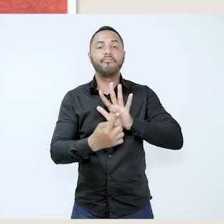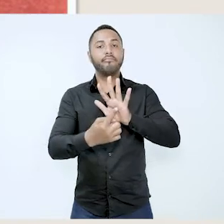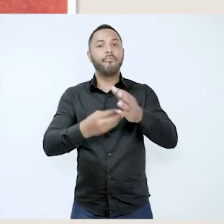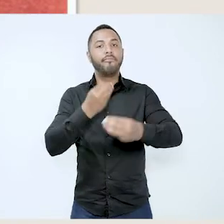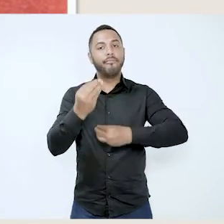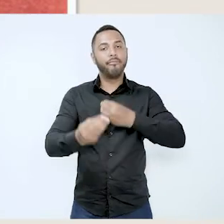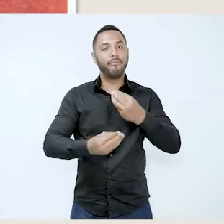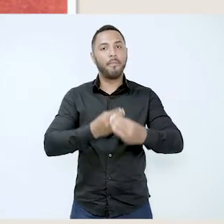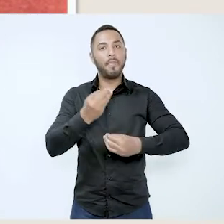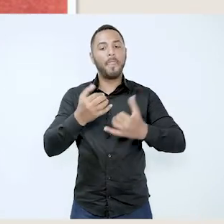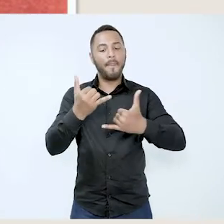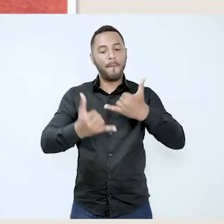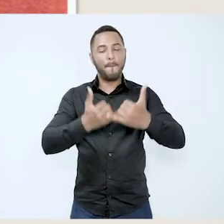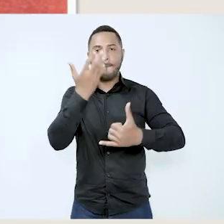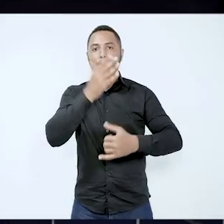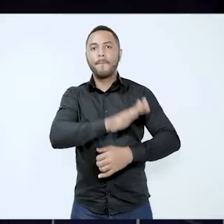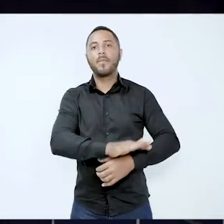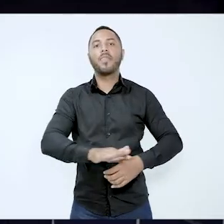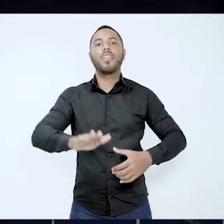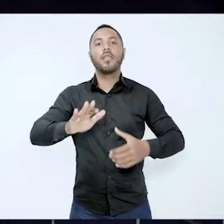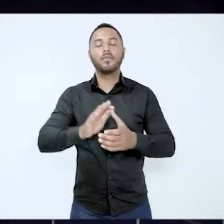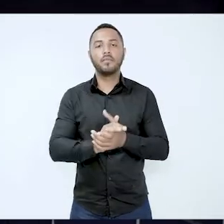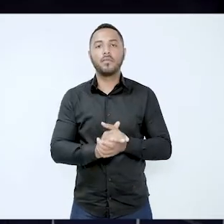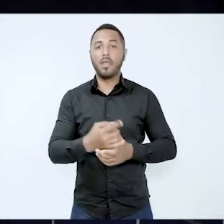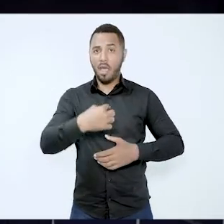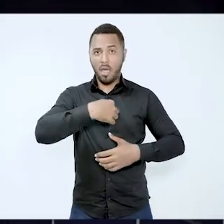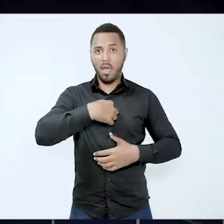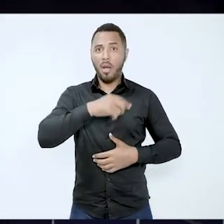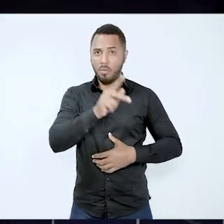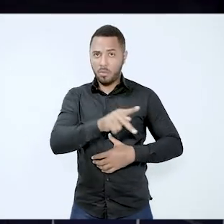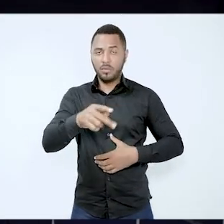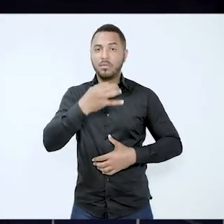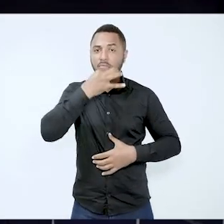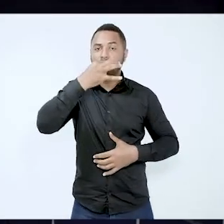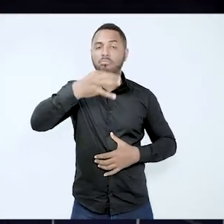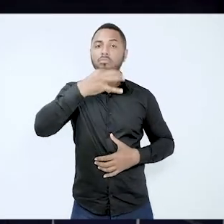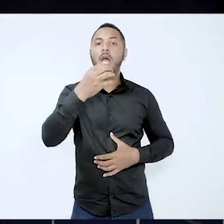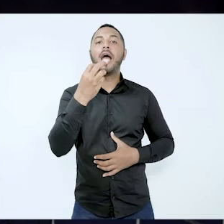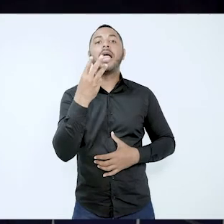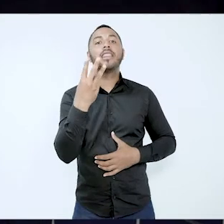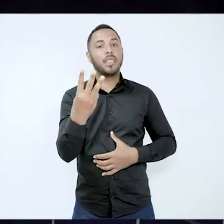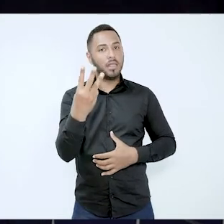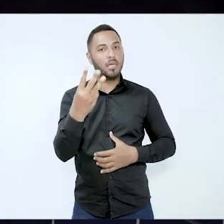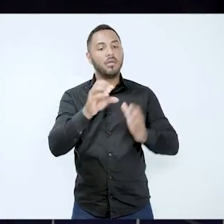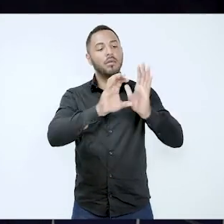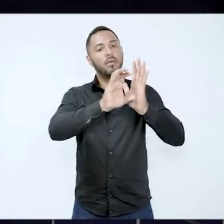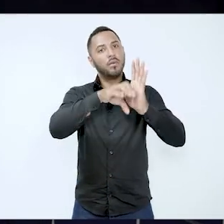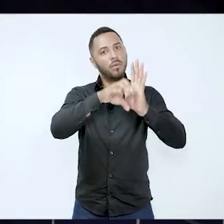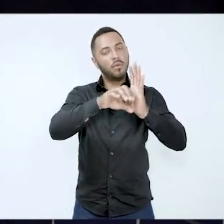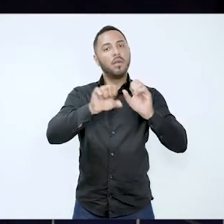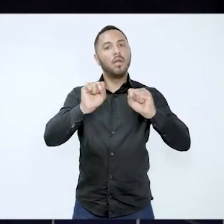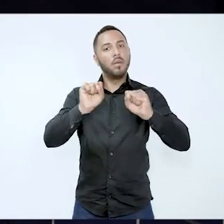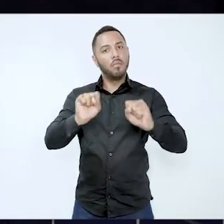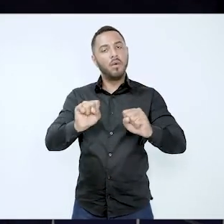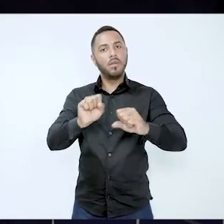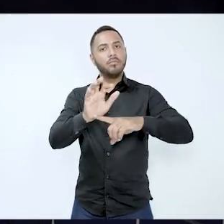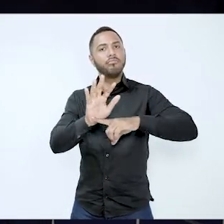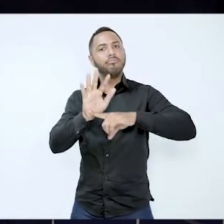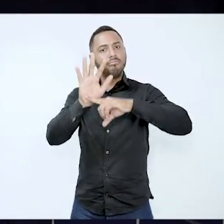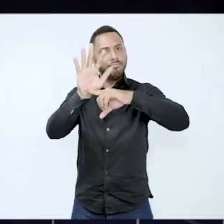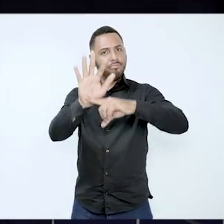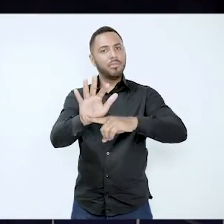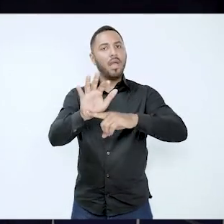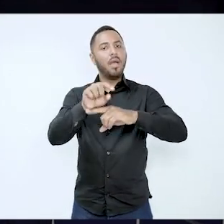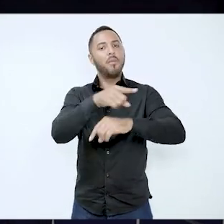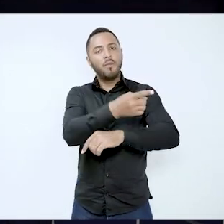de brincadeiras de infância. E como sugestão, eu trouxe para vocês 3 conteúdos que podem